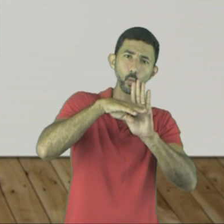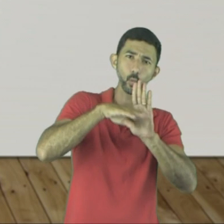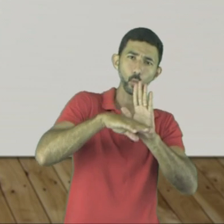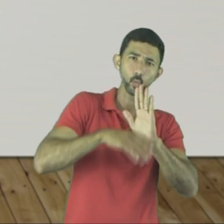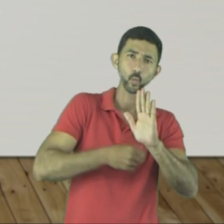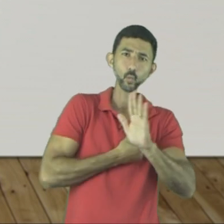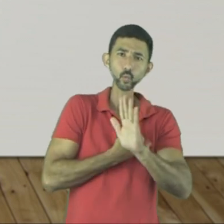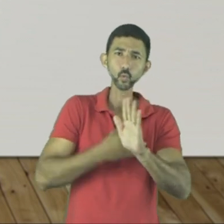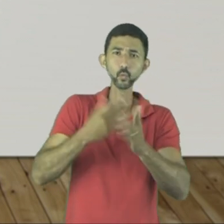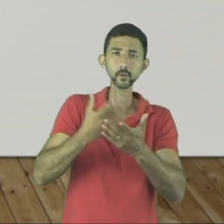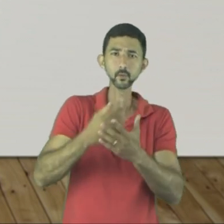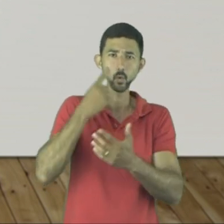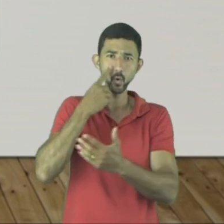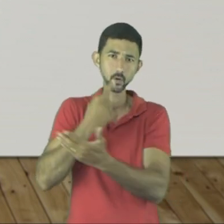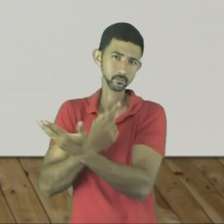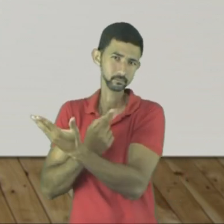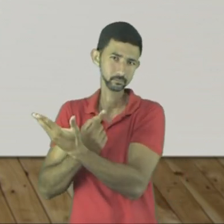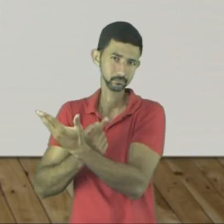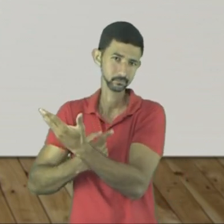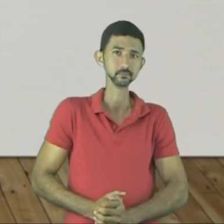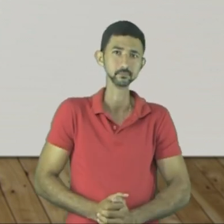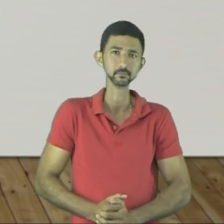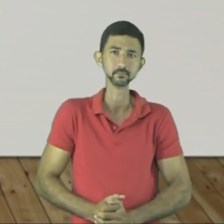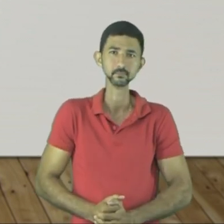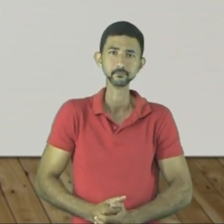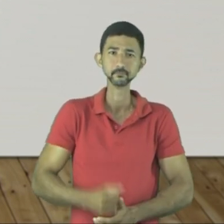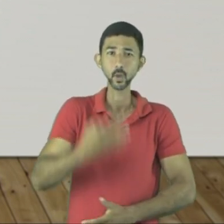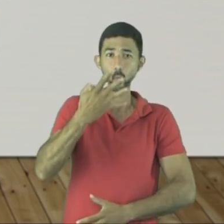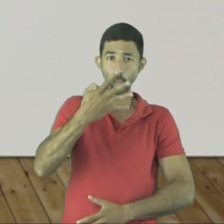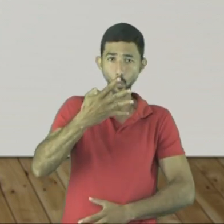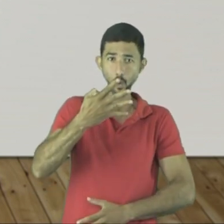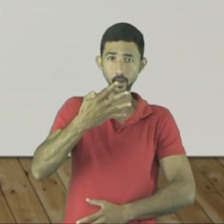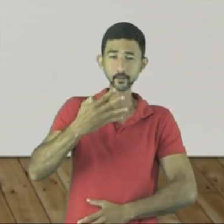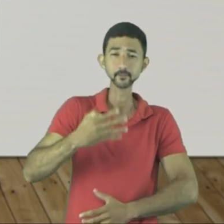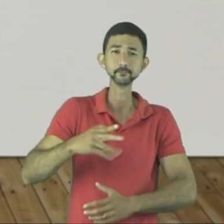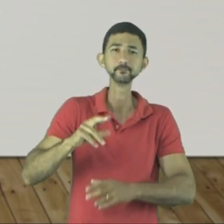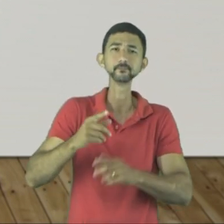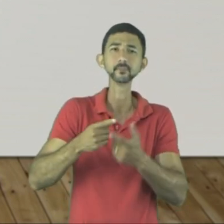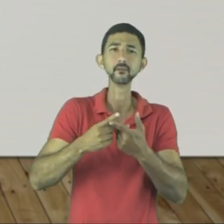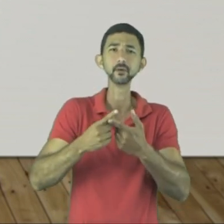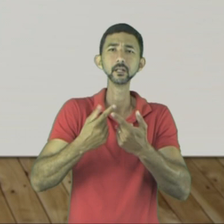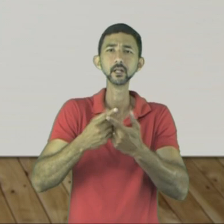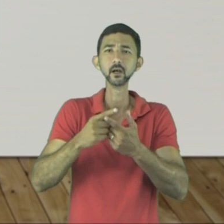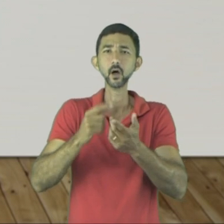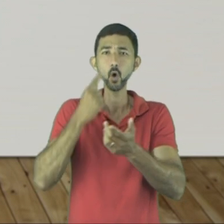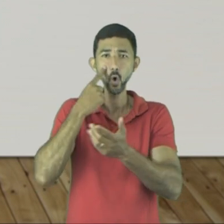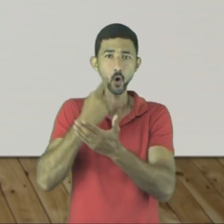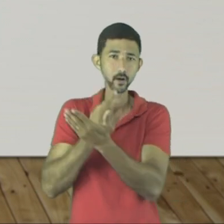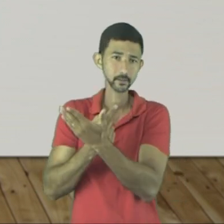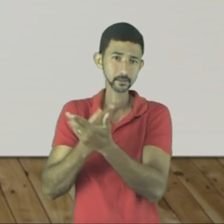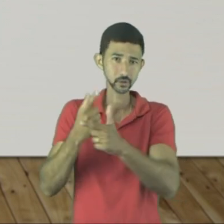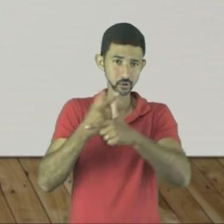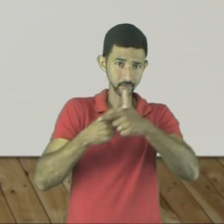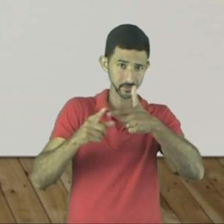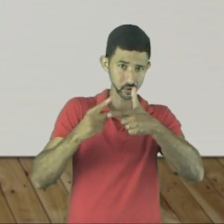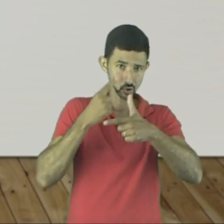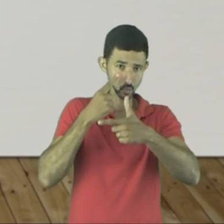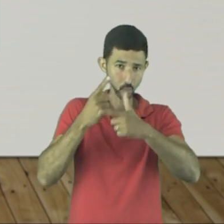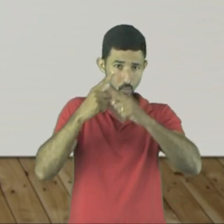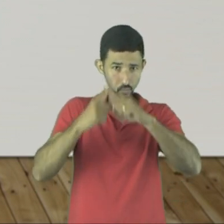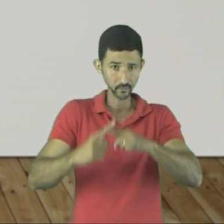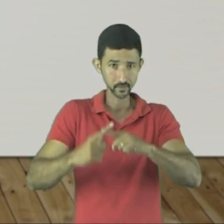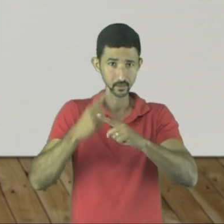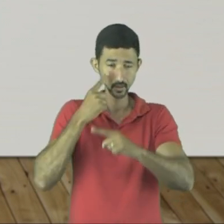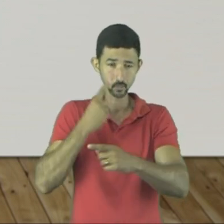números em fatores primos. Aí eu trouxe um exemplo para vocês aqui, ó. 4, por exemplo. O 4 ele pode ser escrito em fatores primos, em números